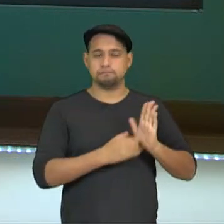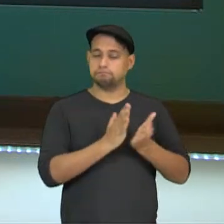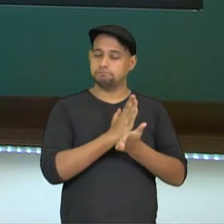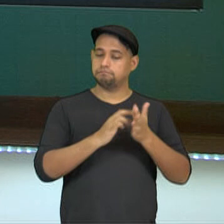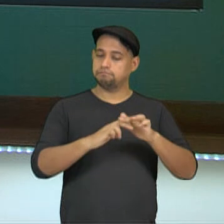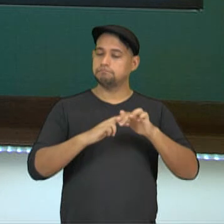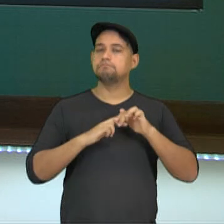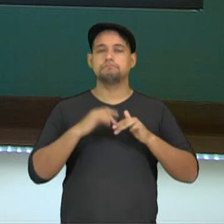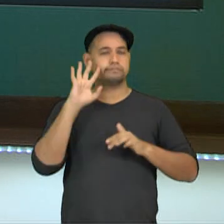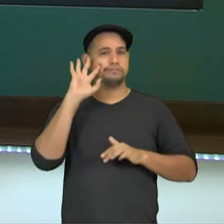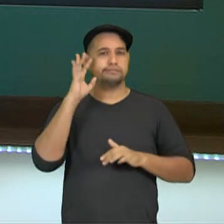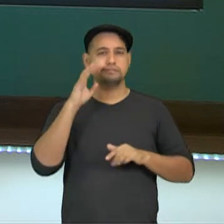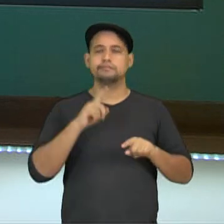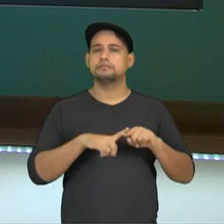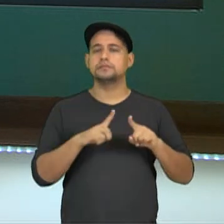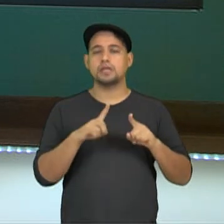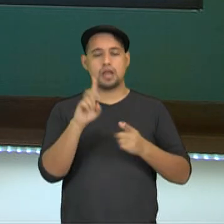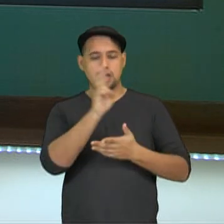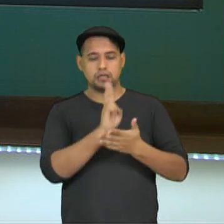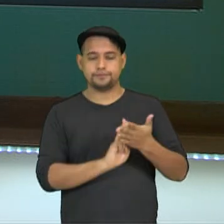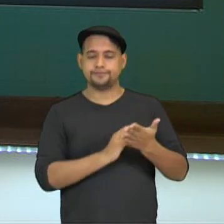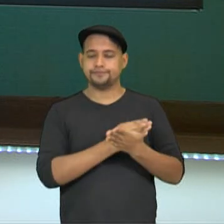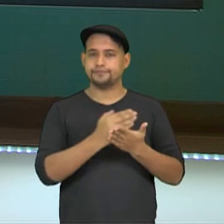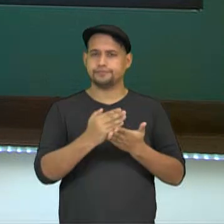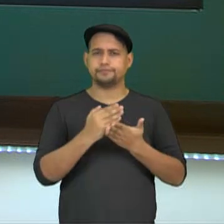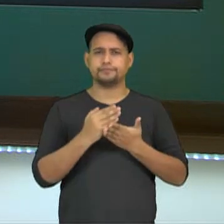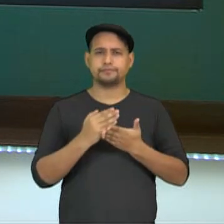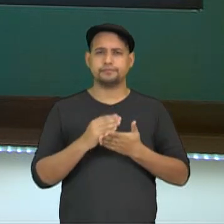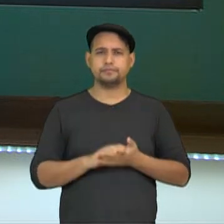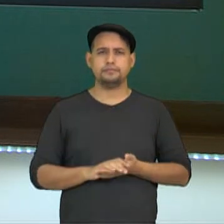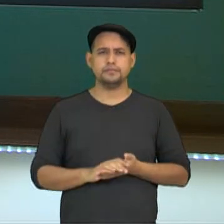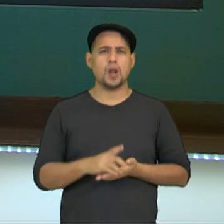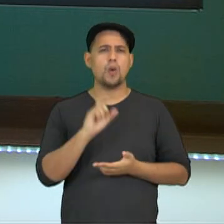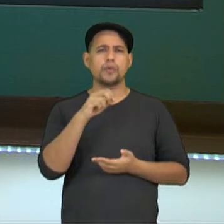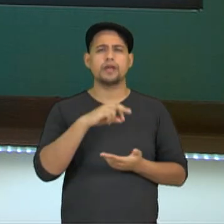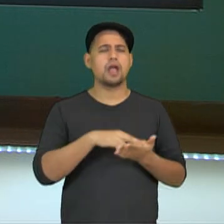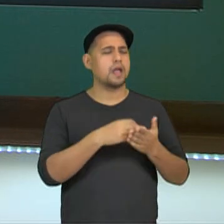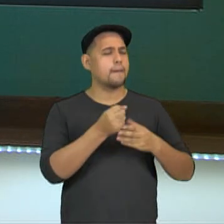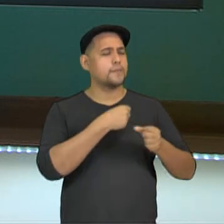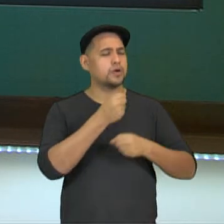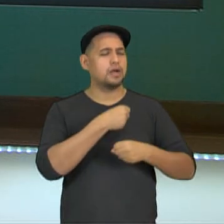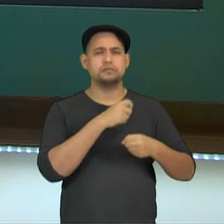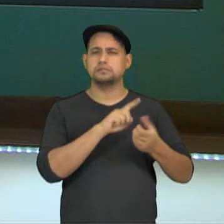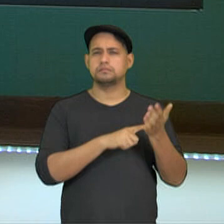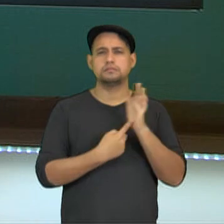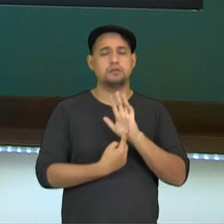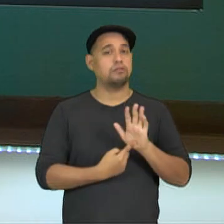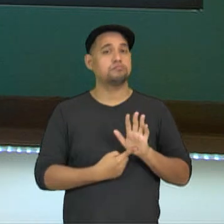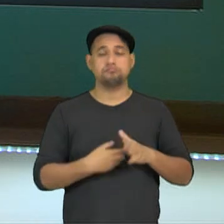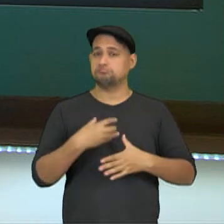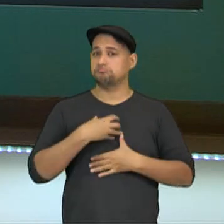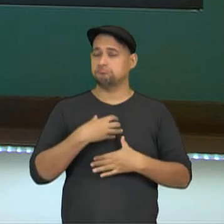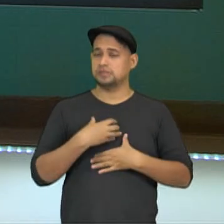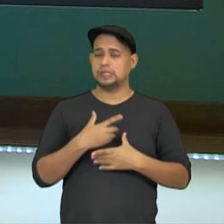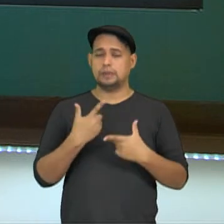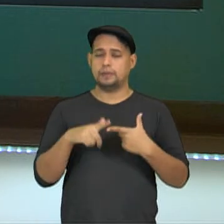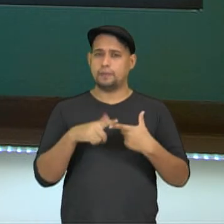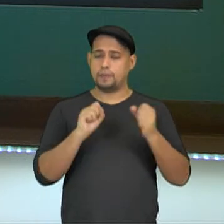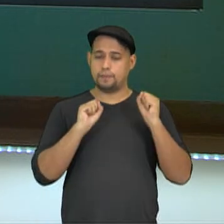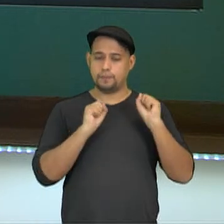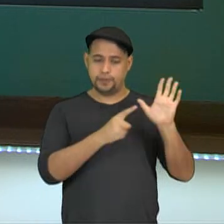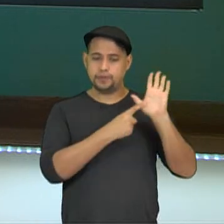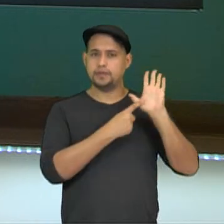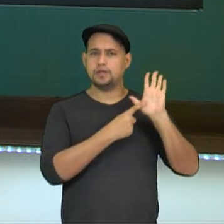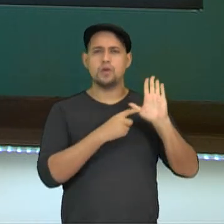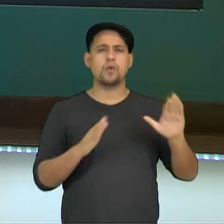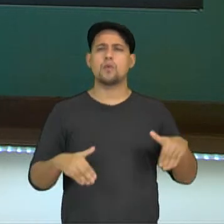e consequências. Pela leitura inicial, o que a reportagem apresenta de modo problematizado?